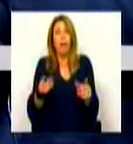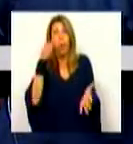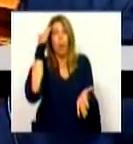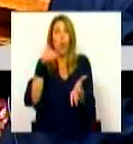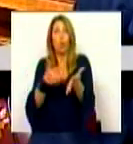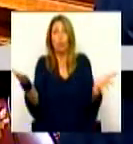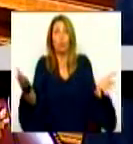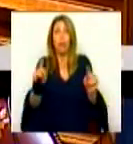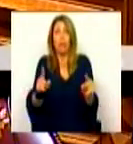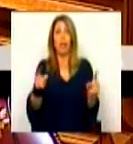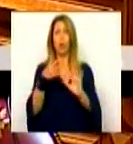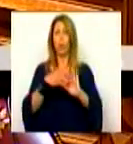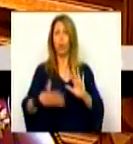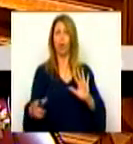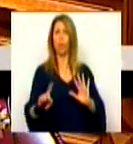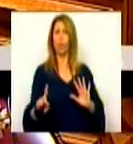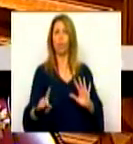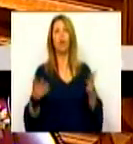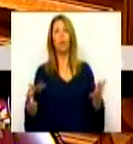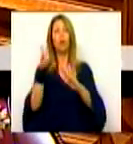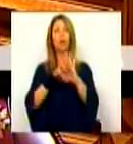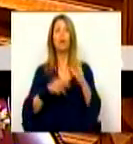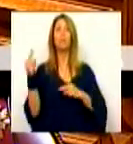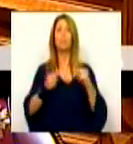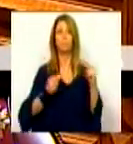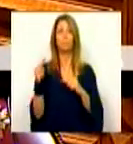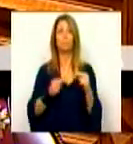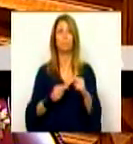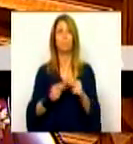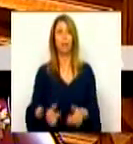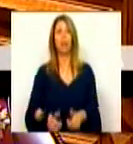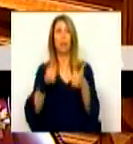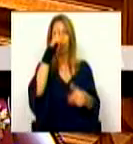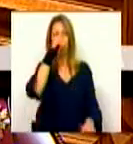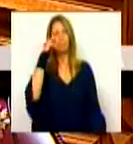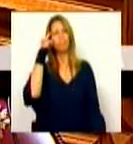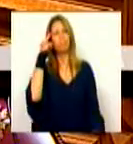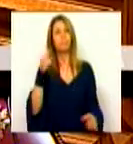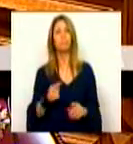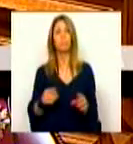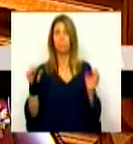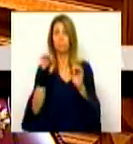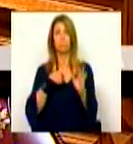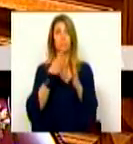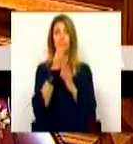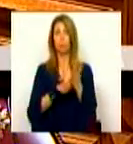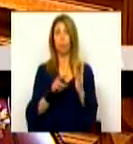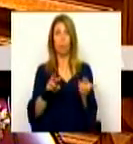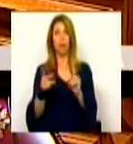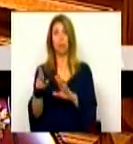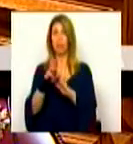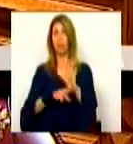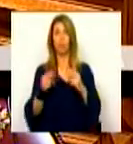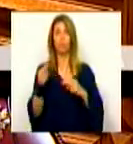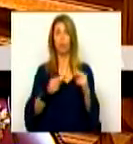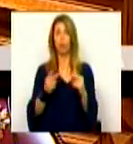complexa. Quanto ao regime fiscal, convém termos presente que nada neste diploma altera o regime fiscal, nem